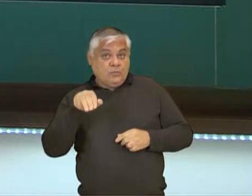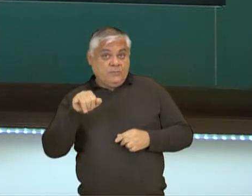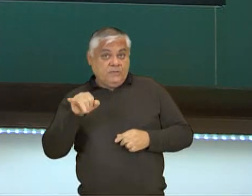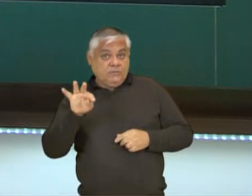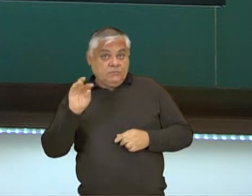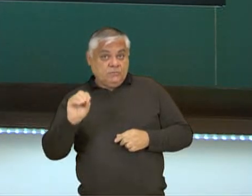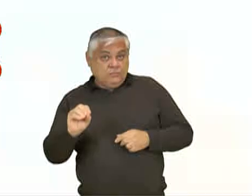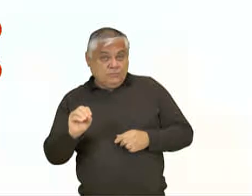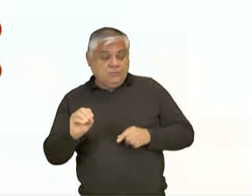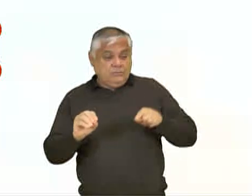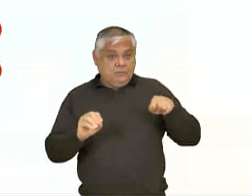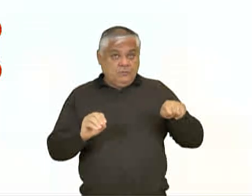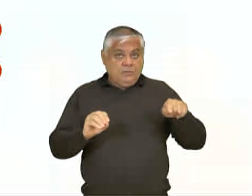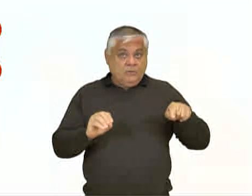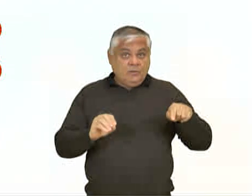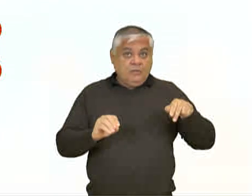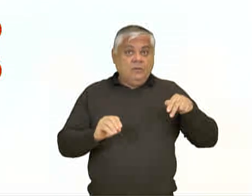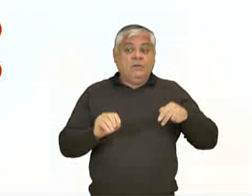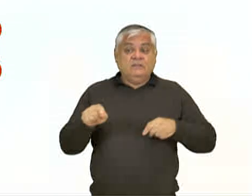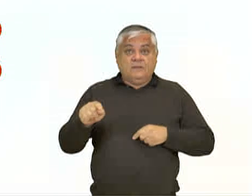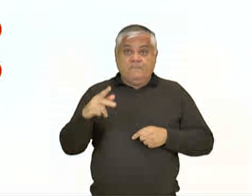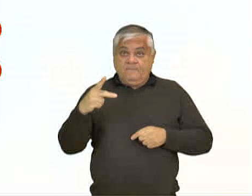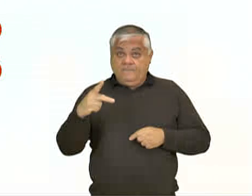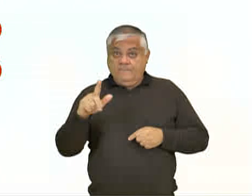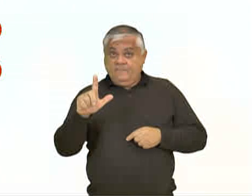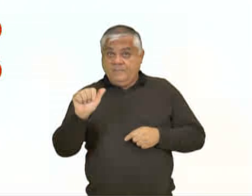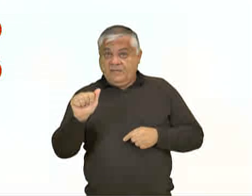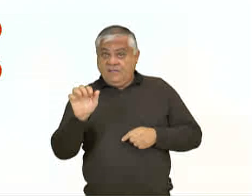então. Os plateumintos